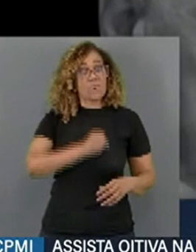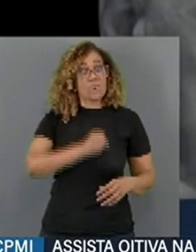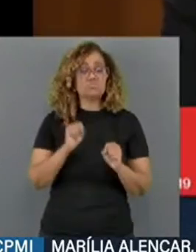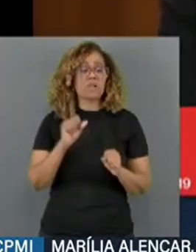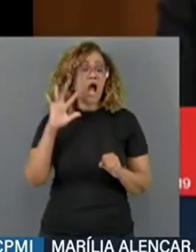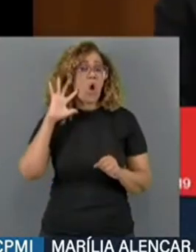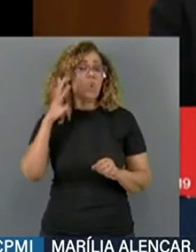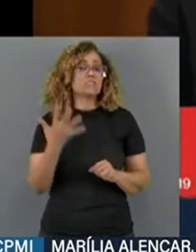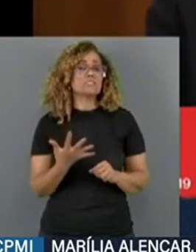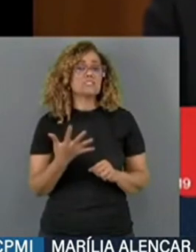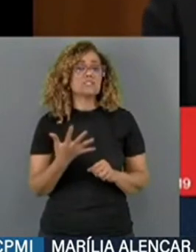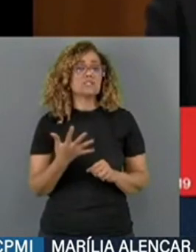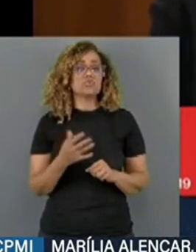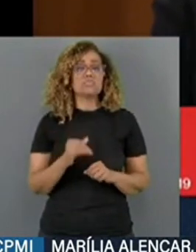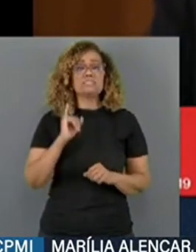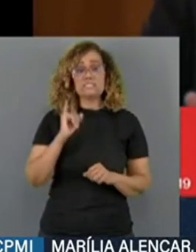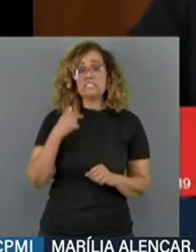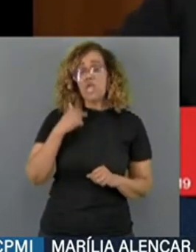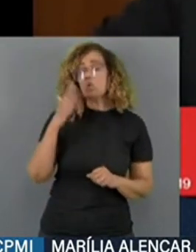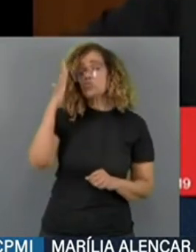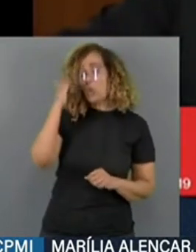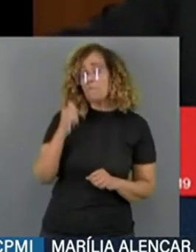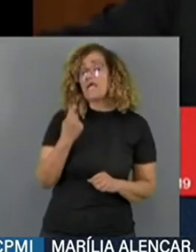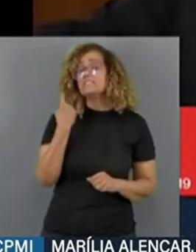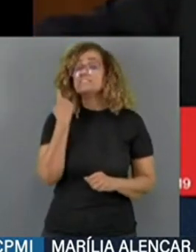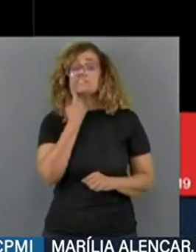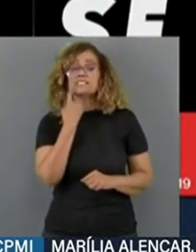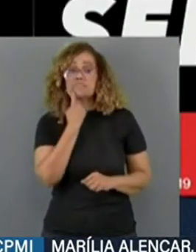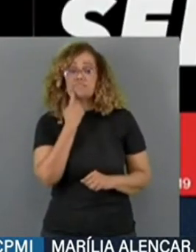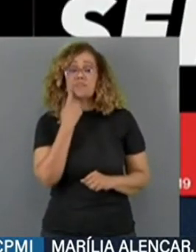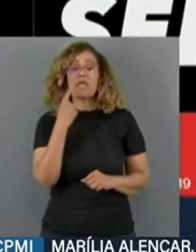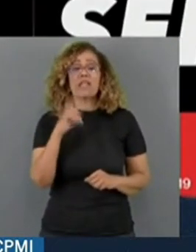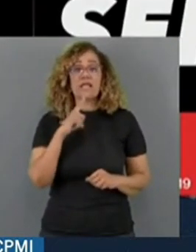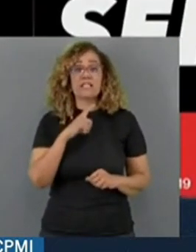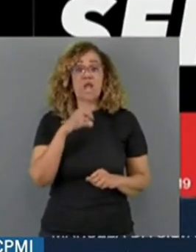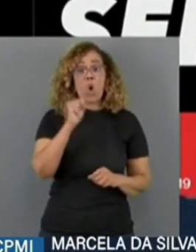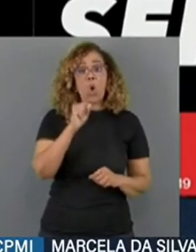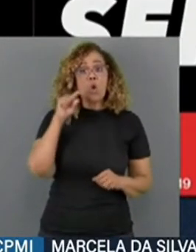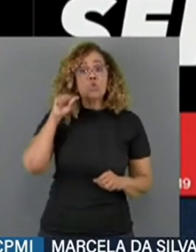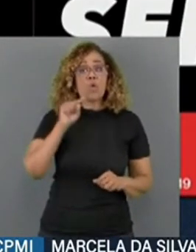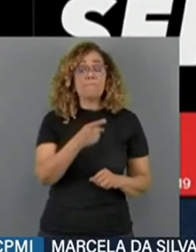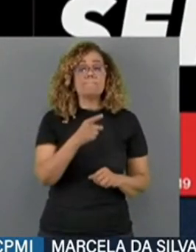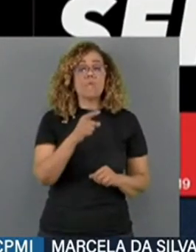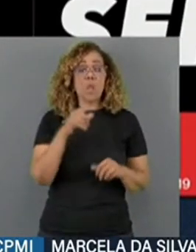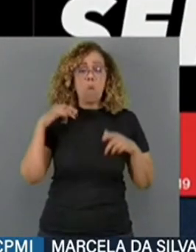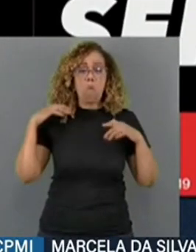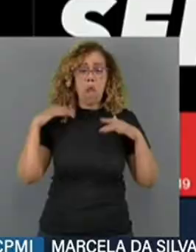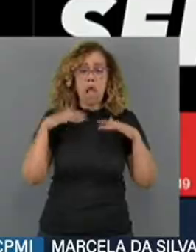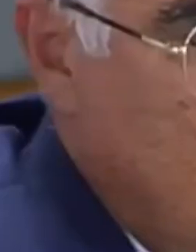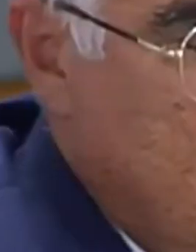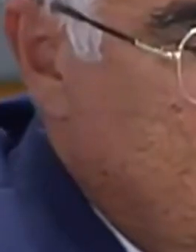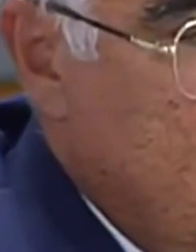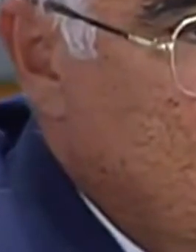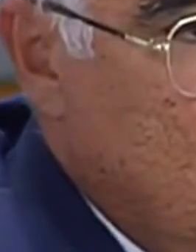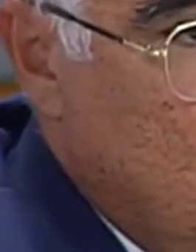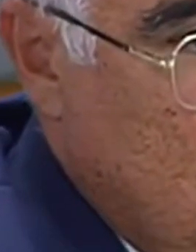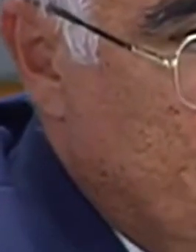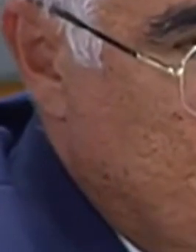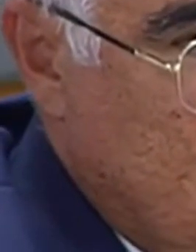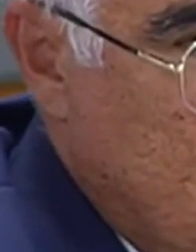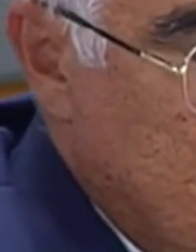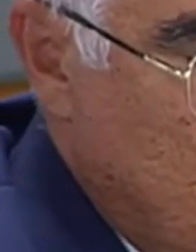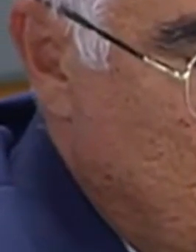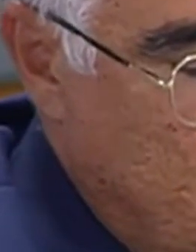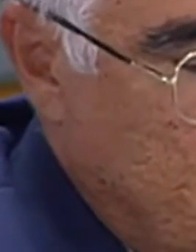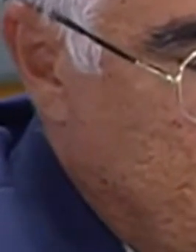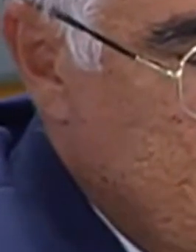acontecido isso. Se eu soubesse na sexta-feira que viria 8 mil pessoas aqui, eu não teria saído de Brasília. Olha, o